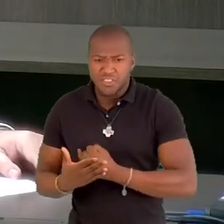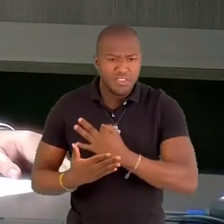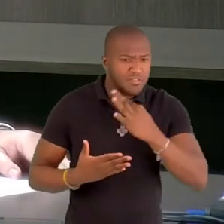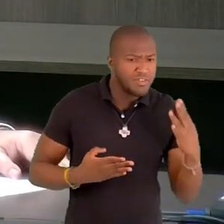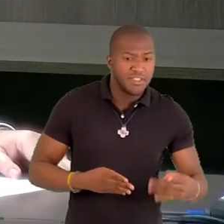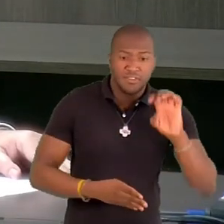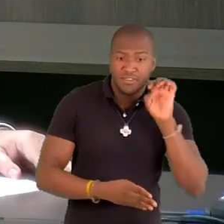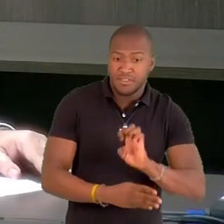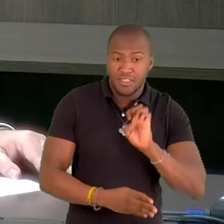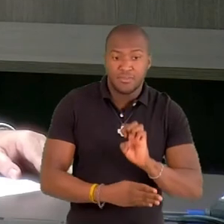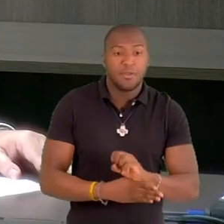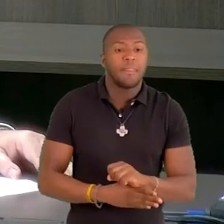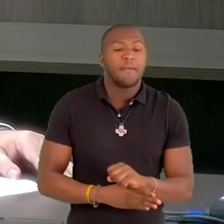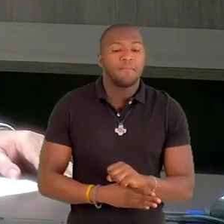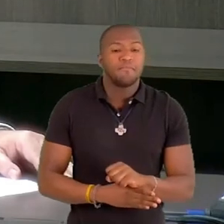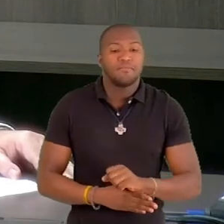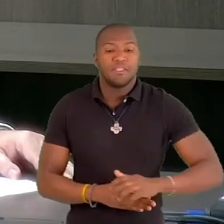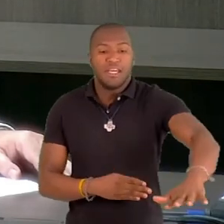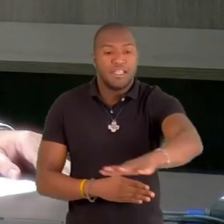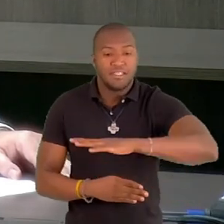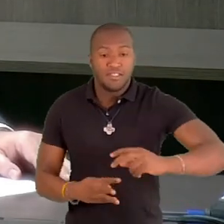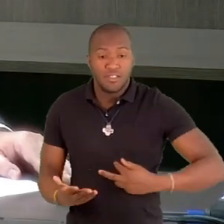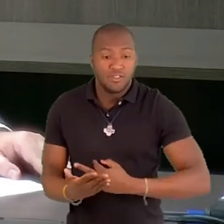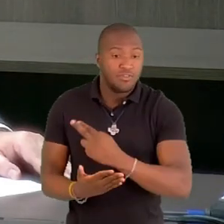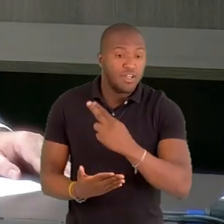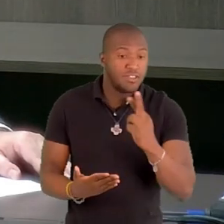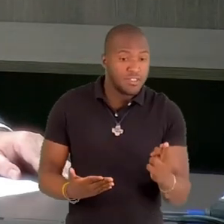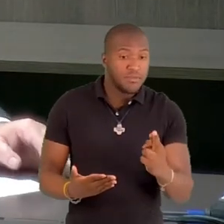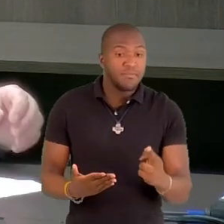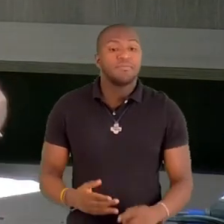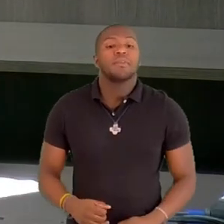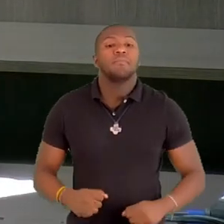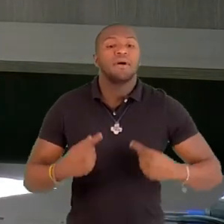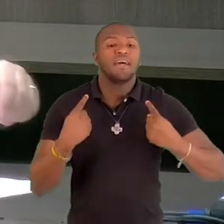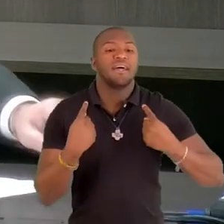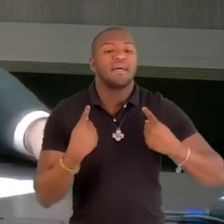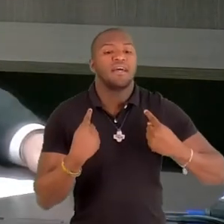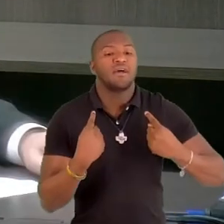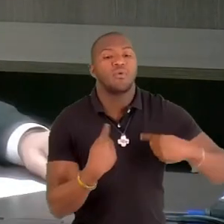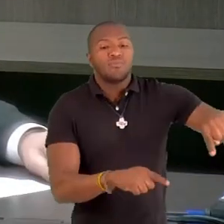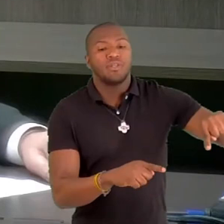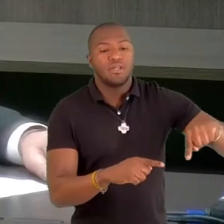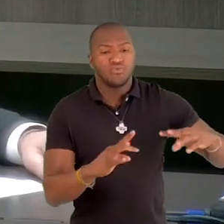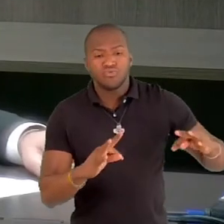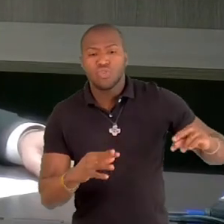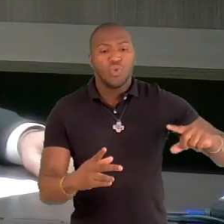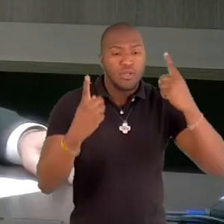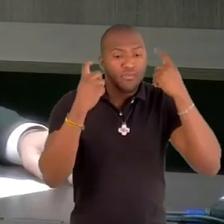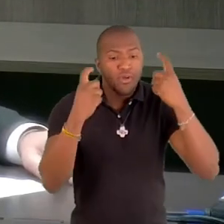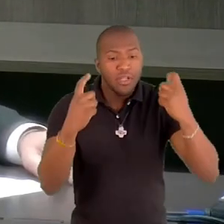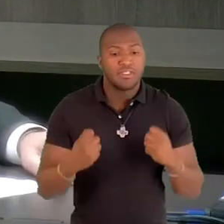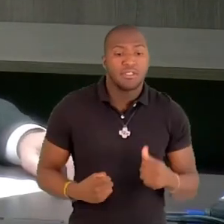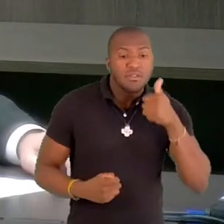e todos os seus ramos no combate a essa violência de gênero, que ainda é tão presente, infelizmente,